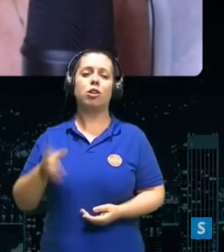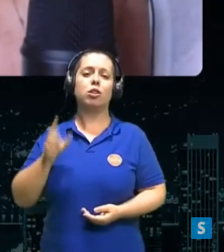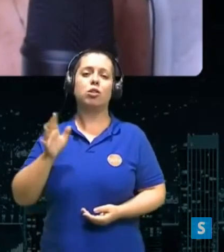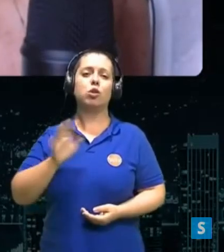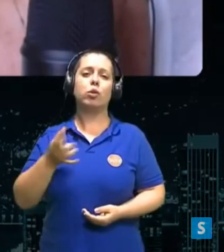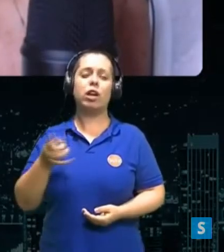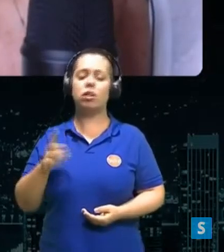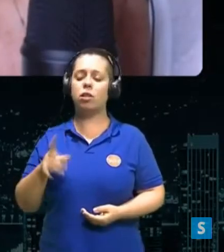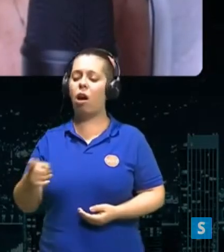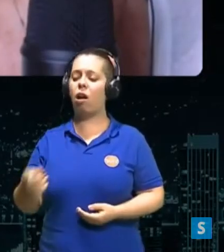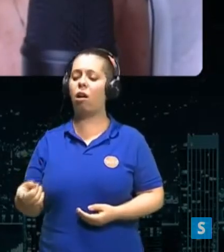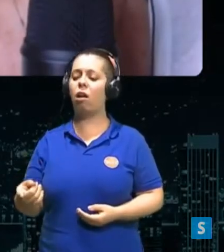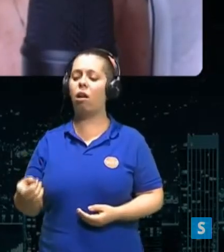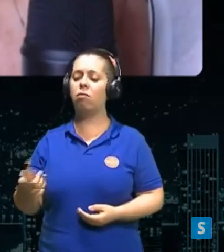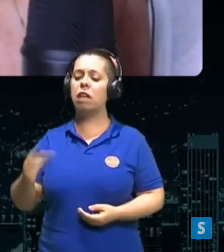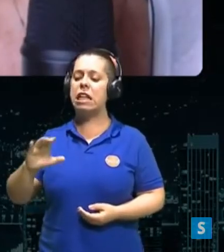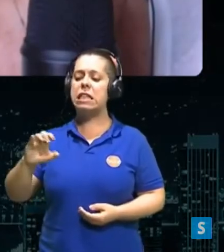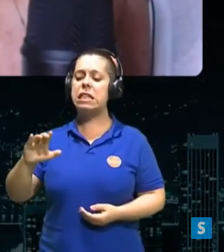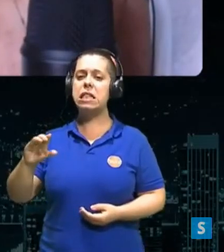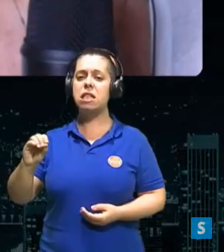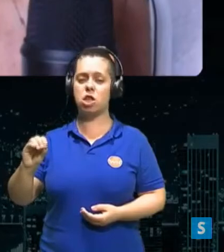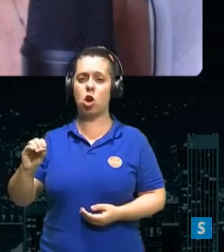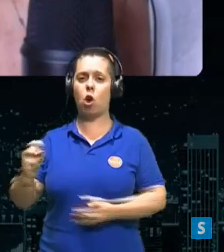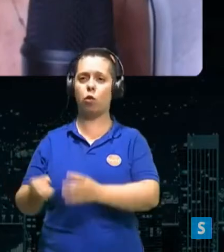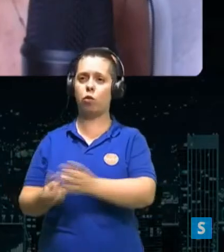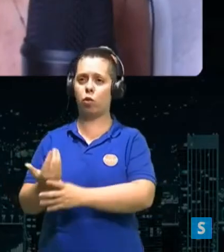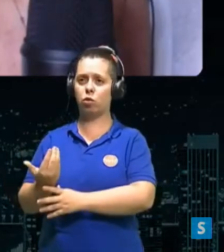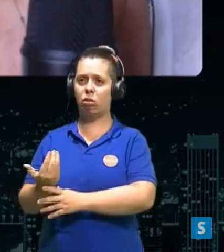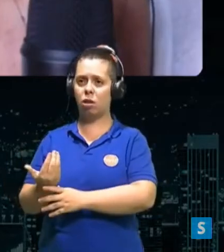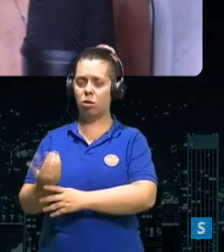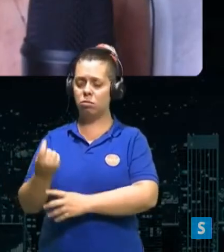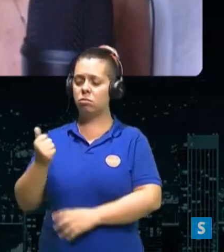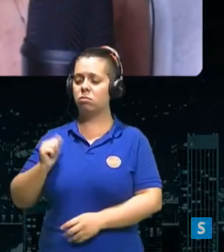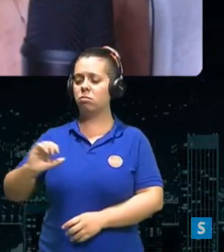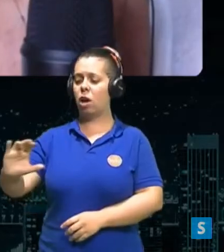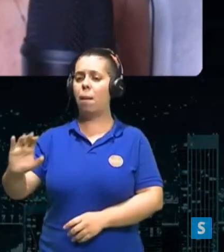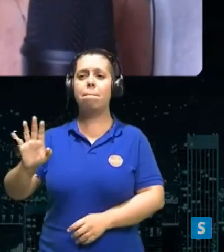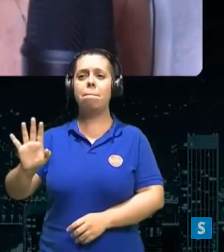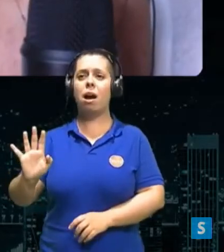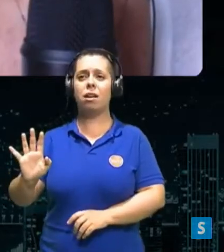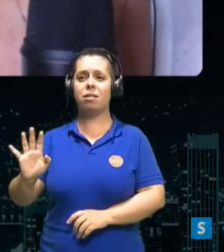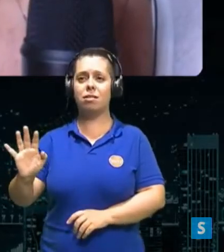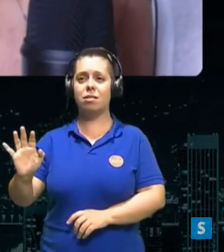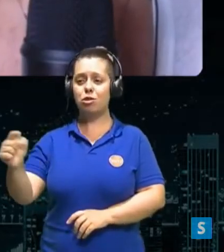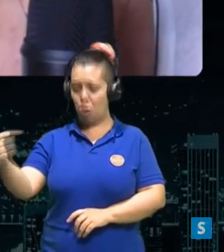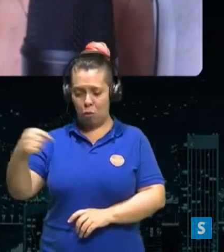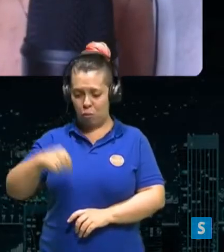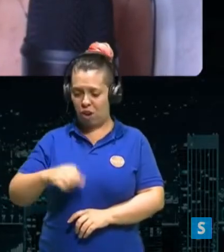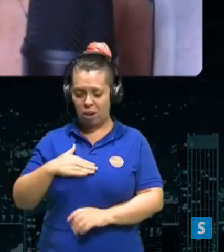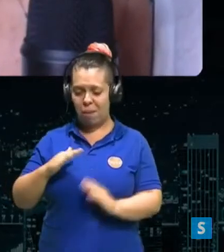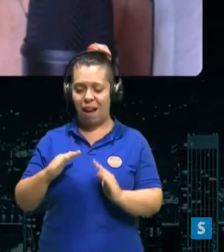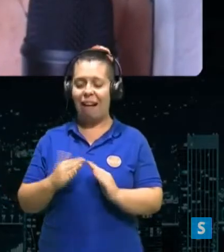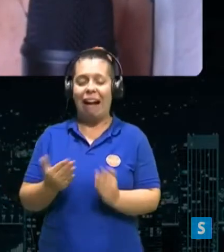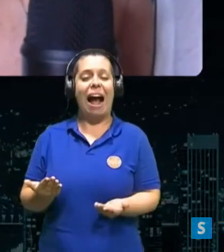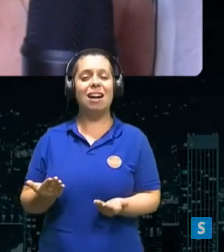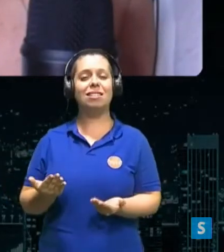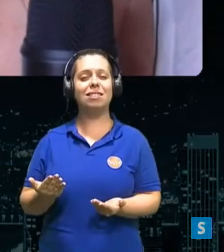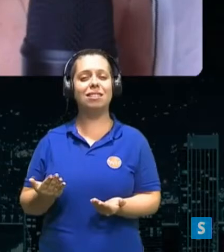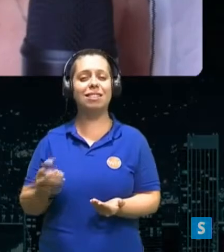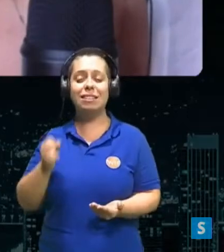investir no fundador lá que a gente não receberia em casa que a gente não passaria uma semana com ele então